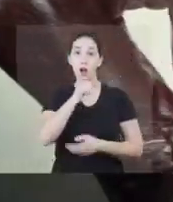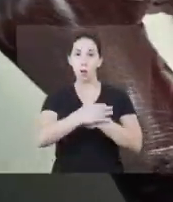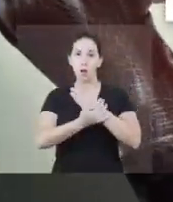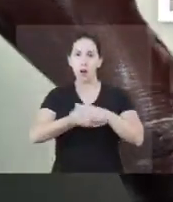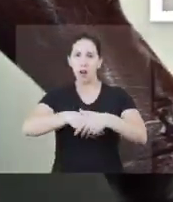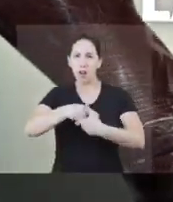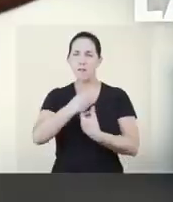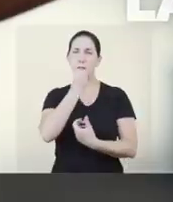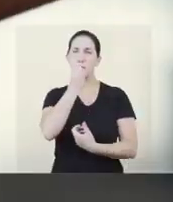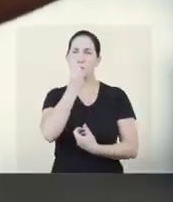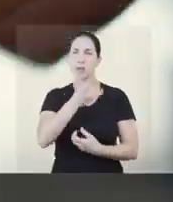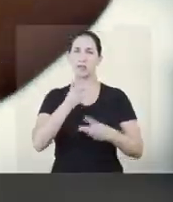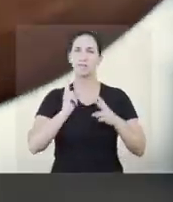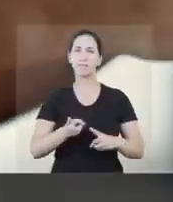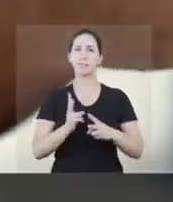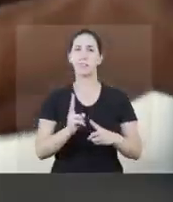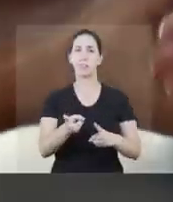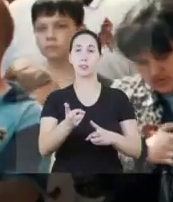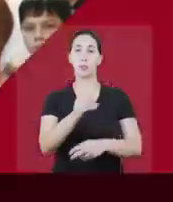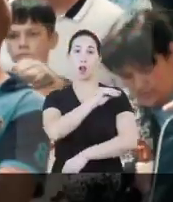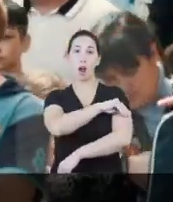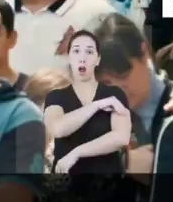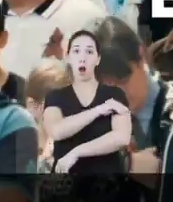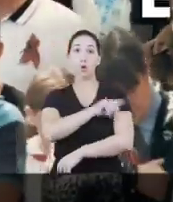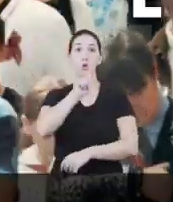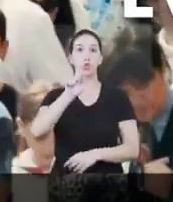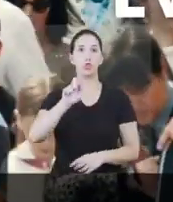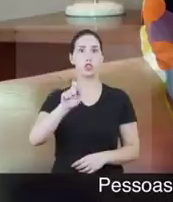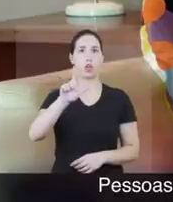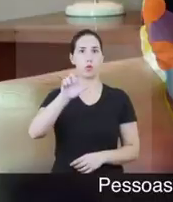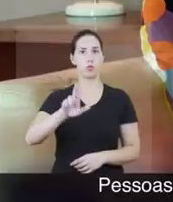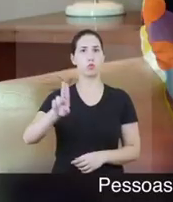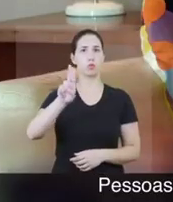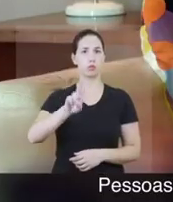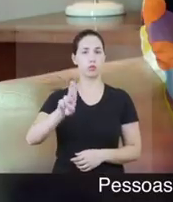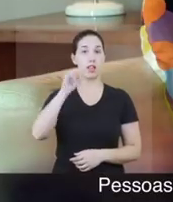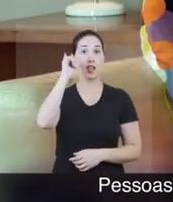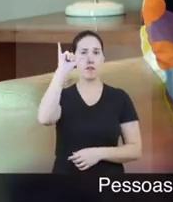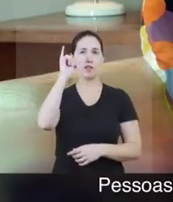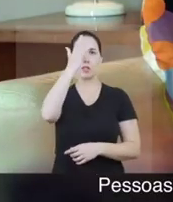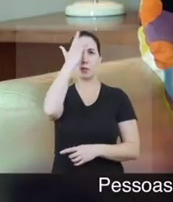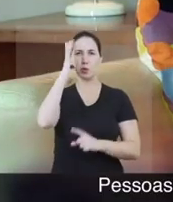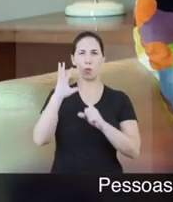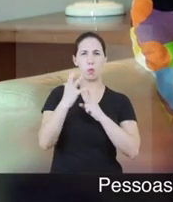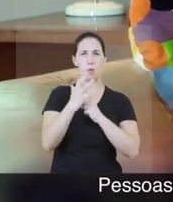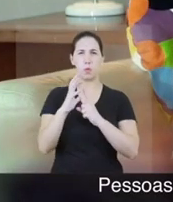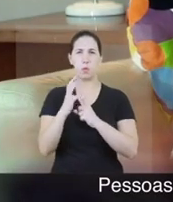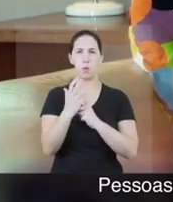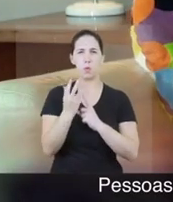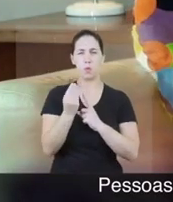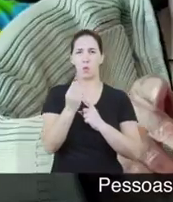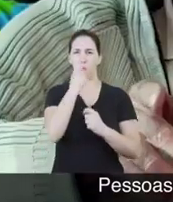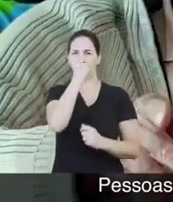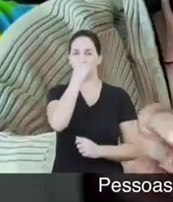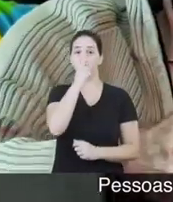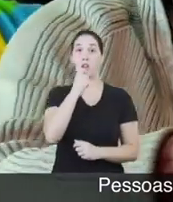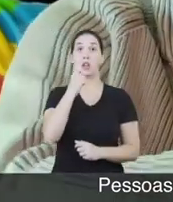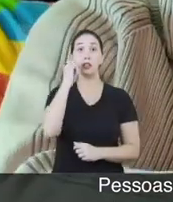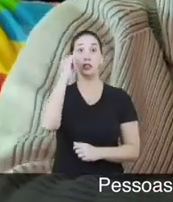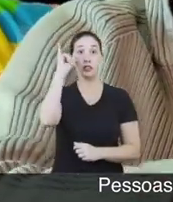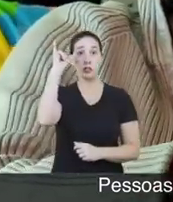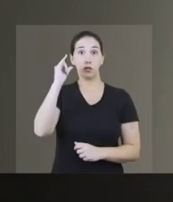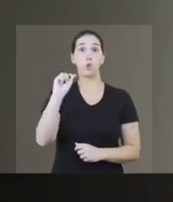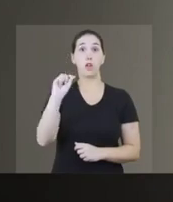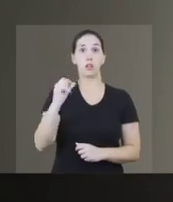muito bem as mãos sempre usar álcool gel e evitar multidões pessoas com 60 anos ou mais de idade devem ficar em